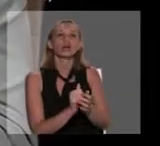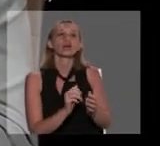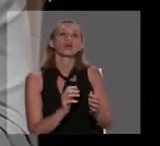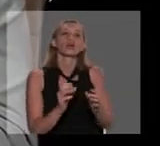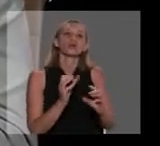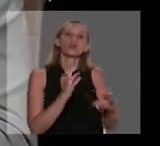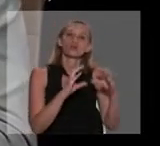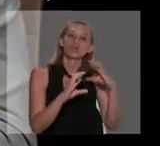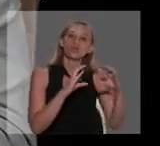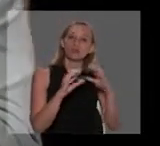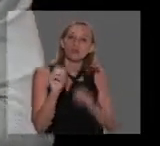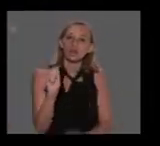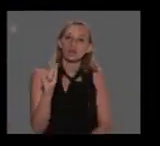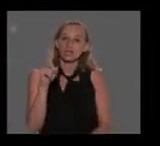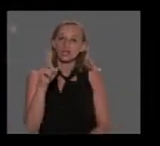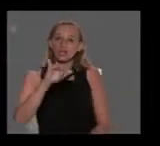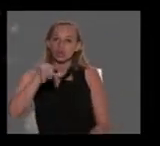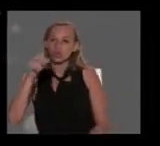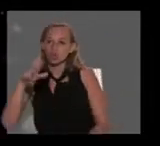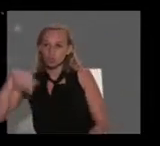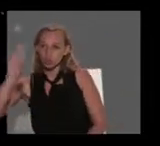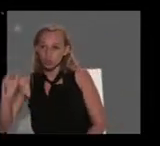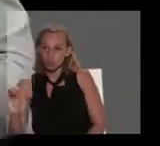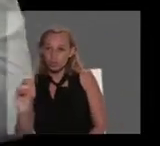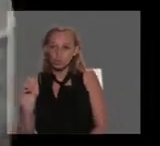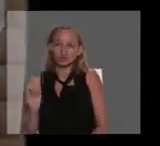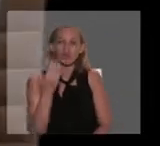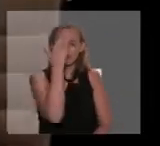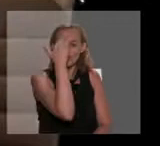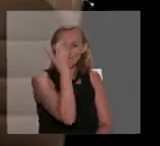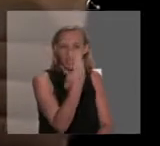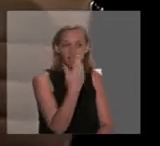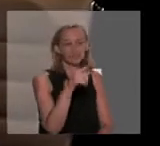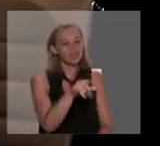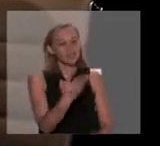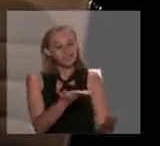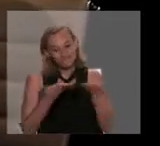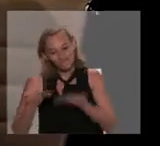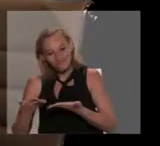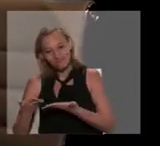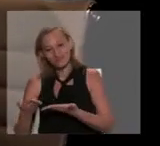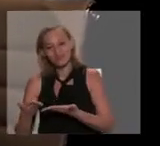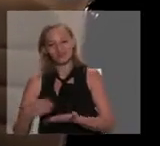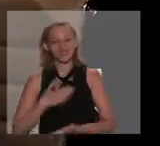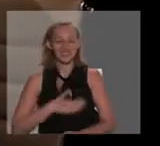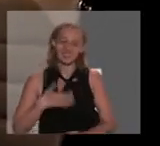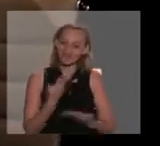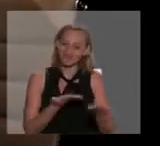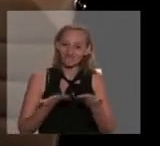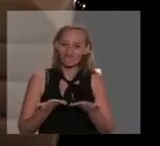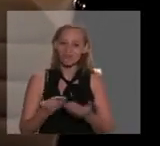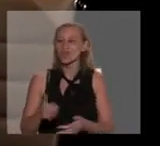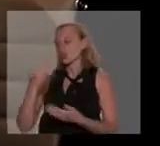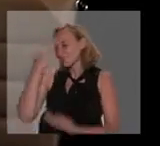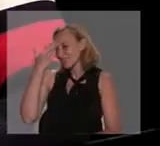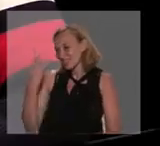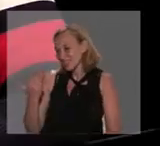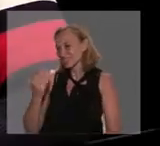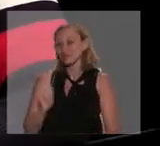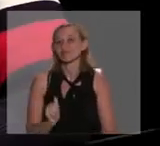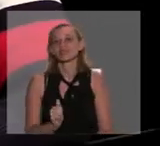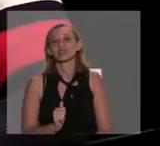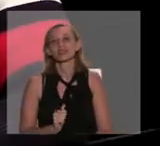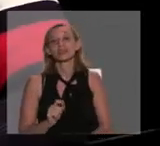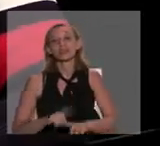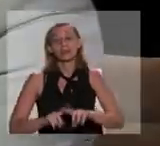youtuber e ativista AD Júnior. AD, obrigado por ter vindo, prazer enorme te receber aqui. Obrigado por